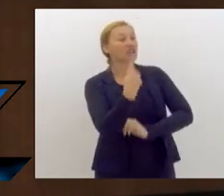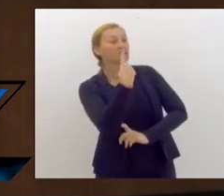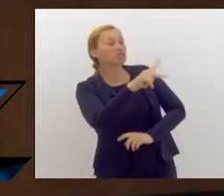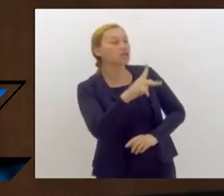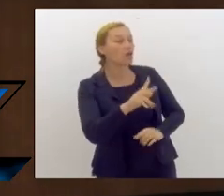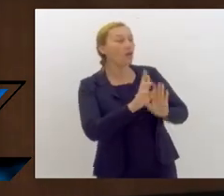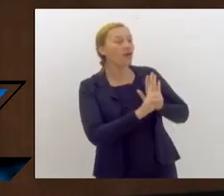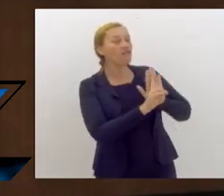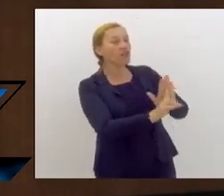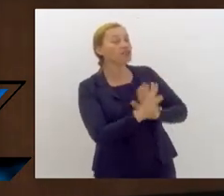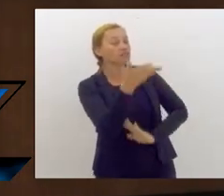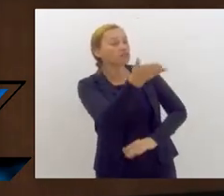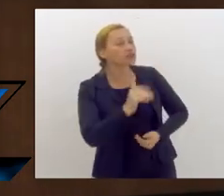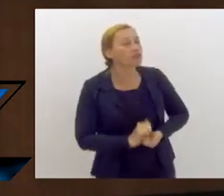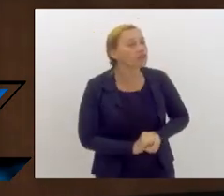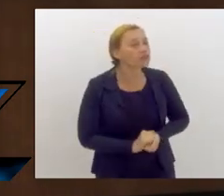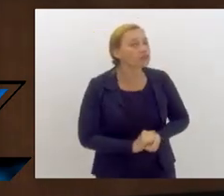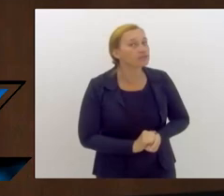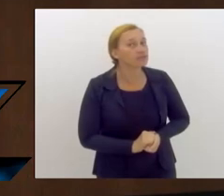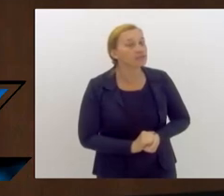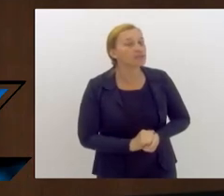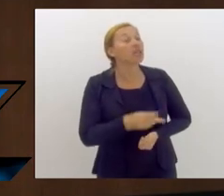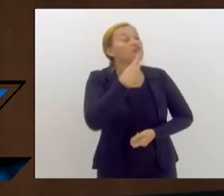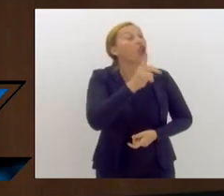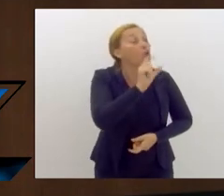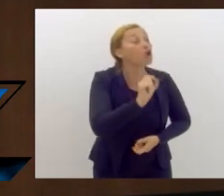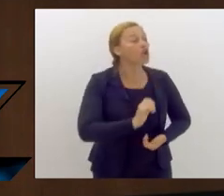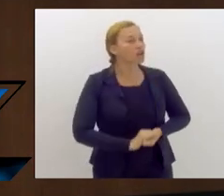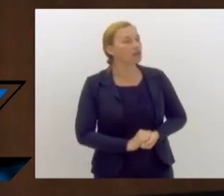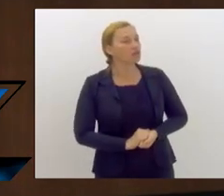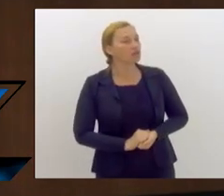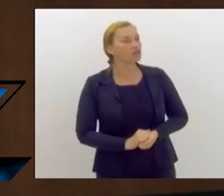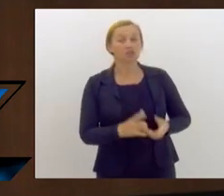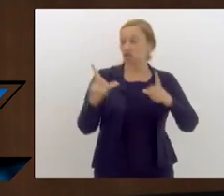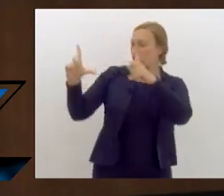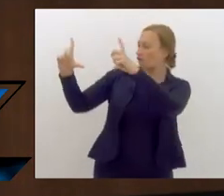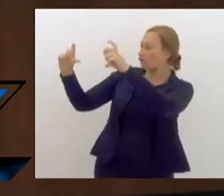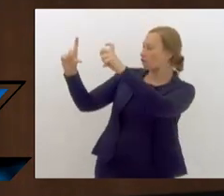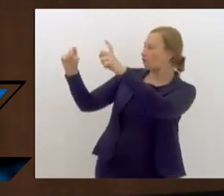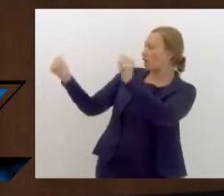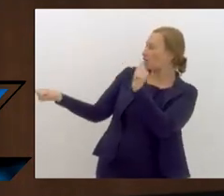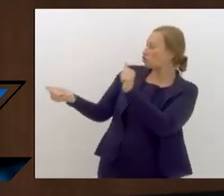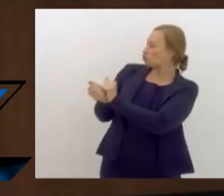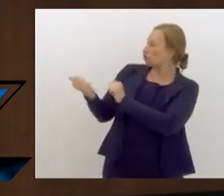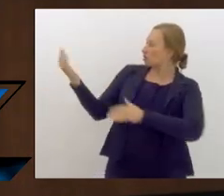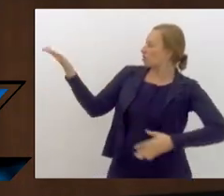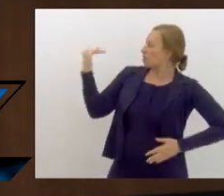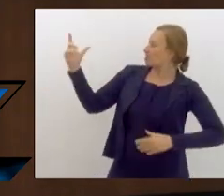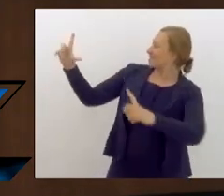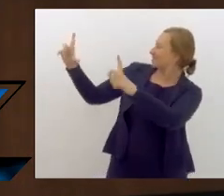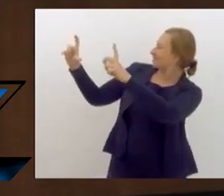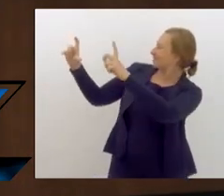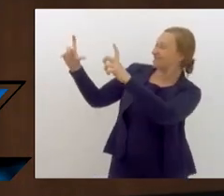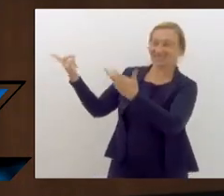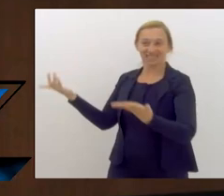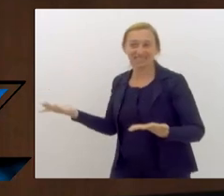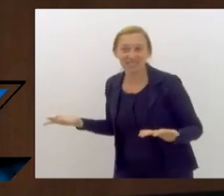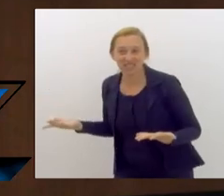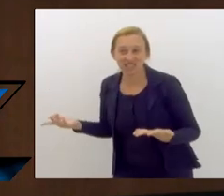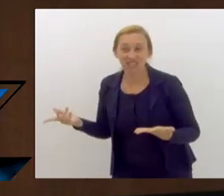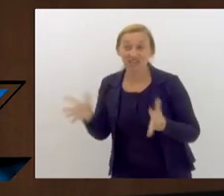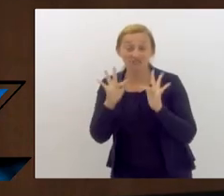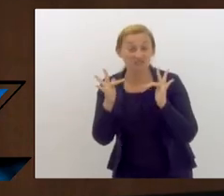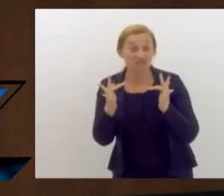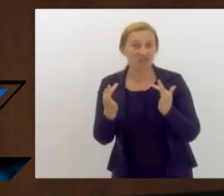referência de vocês que que os senhores tenha a dizer quando se deixa fotografar do lado de traficante que se dizia uma família